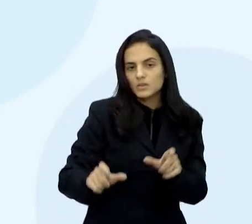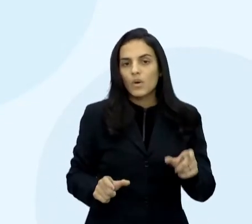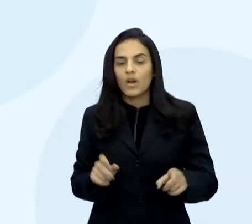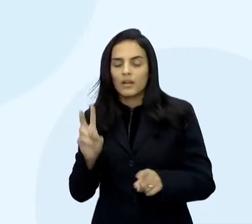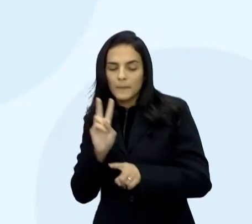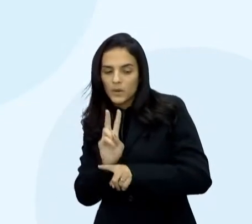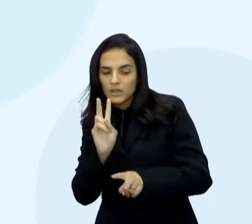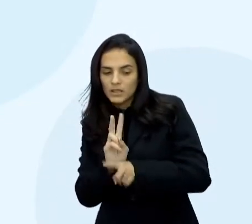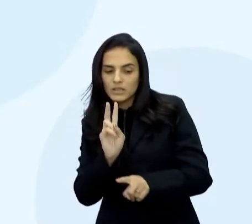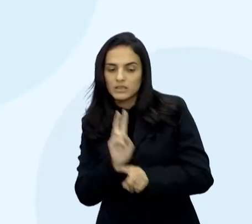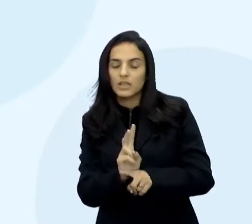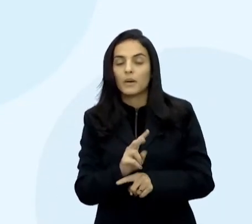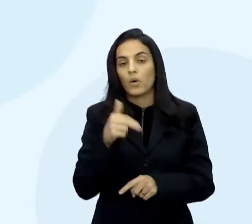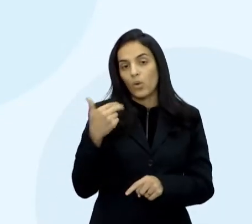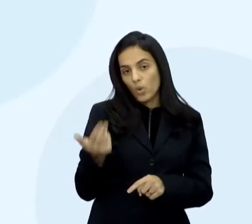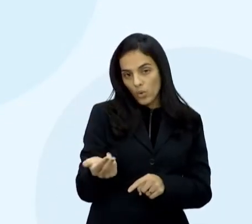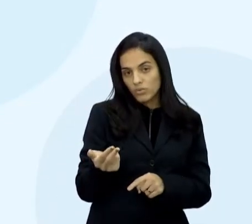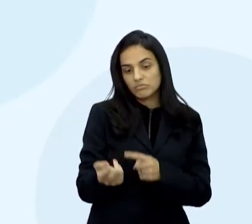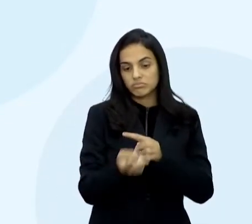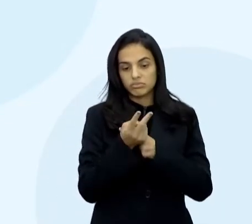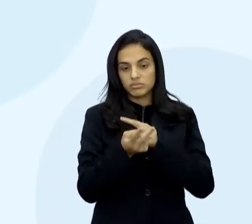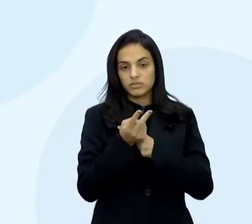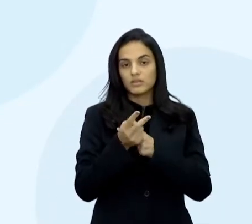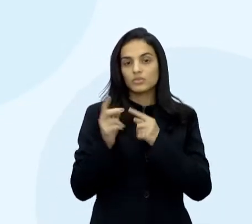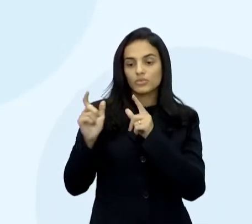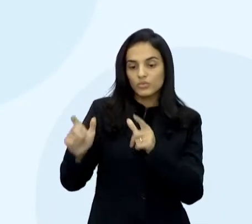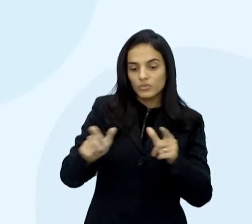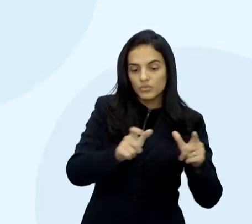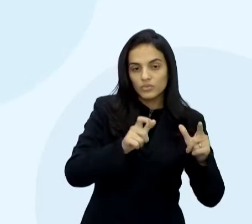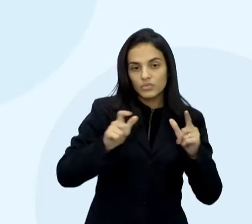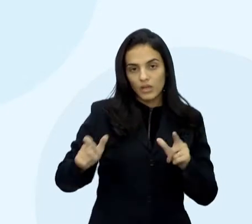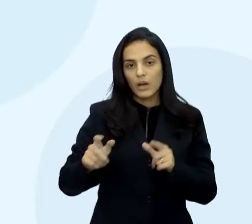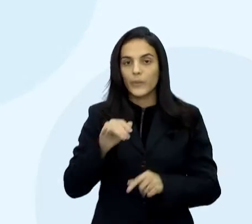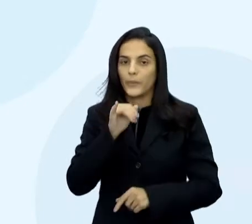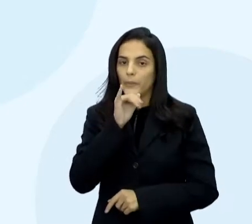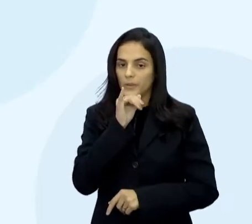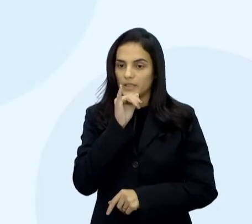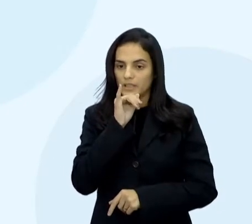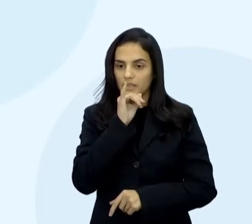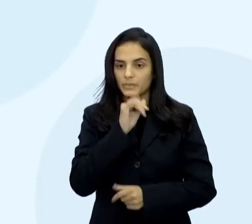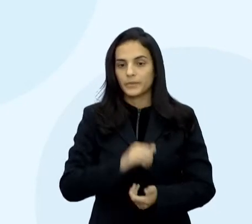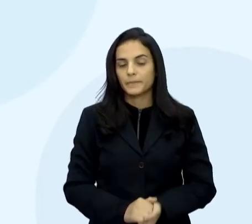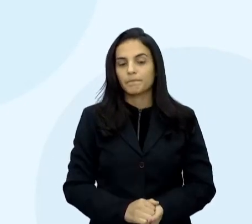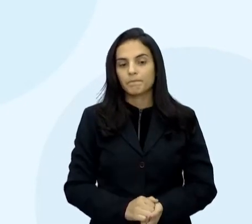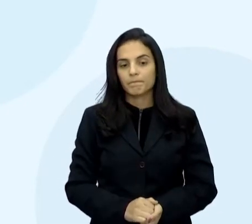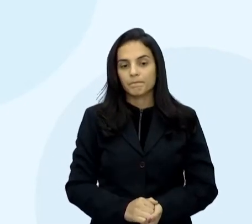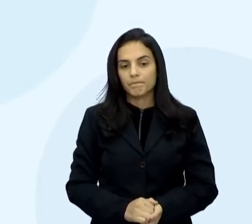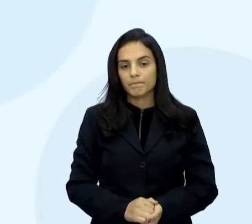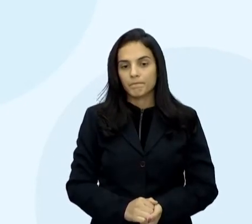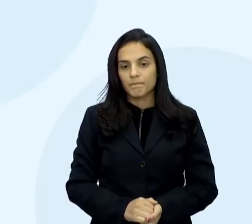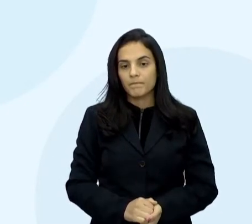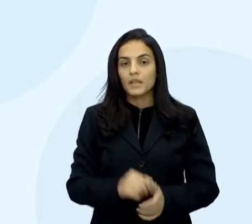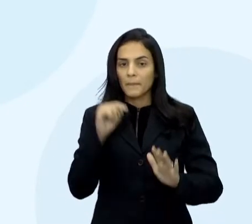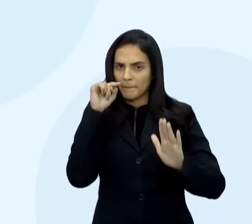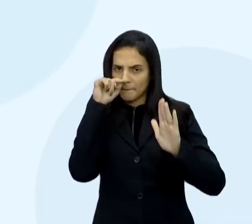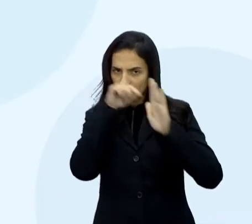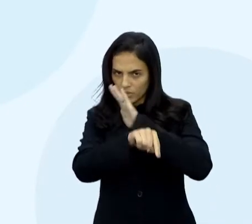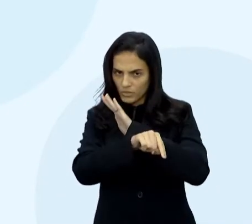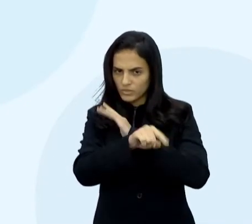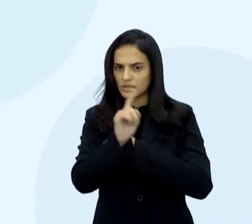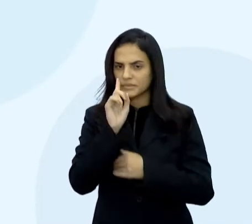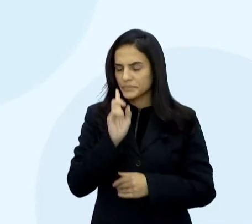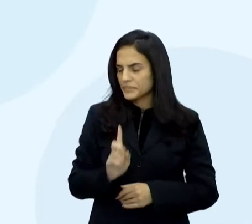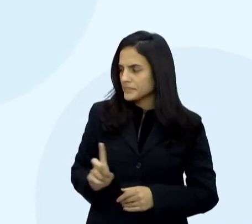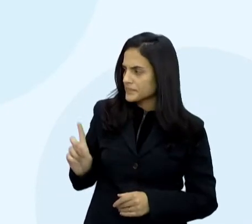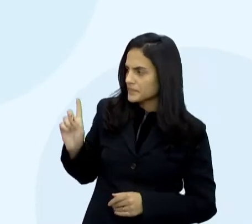defesa, ou para a defesa de um espaço, por exemplo. Então, perguntinha aí na tela, que a